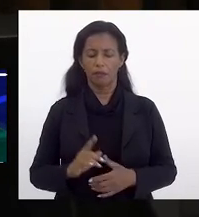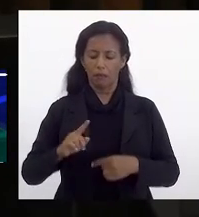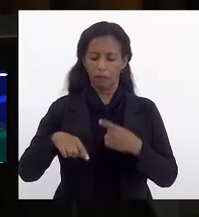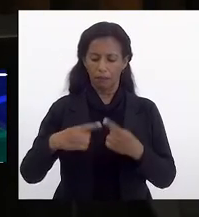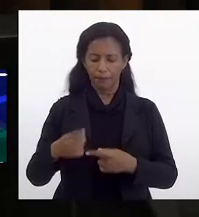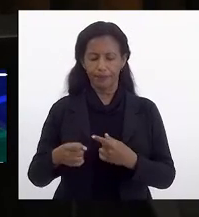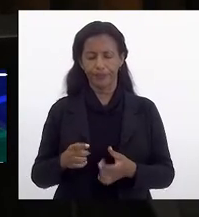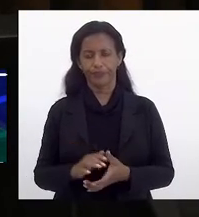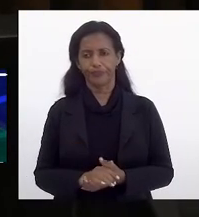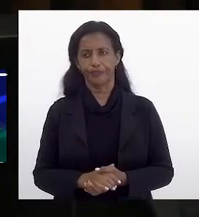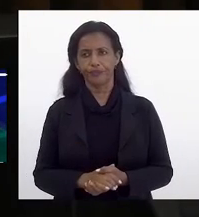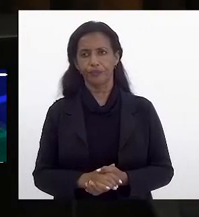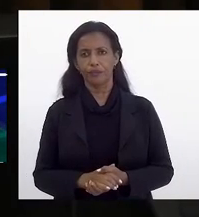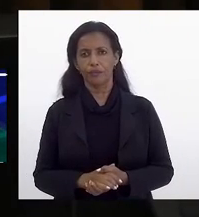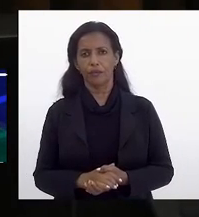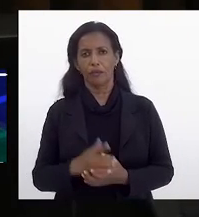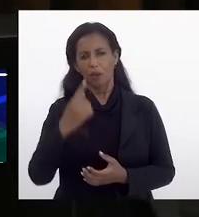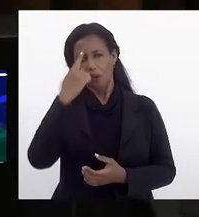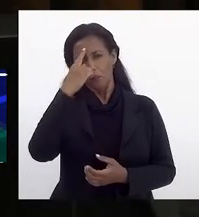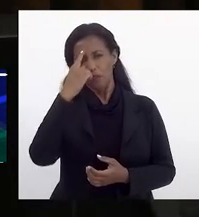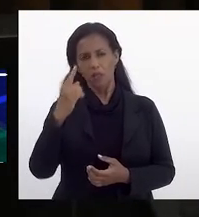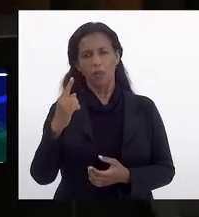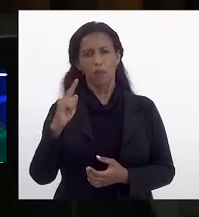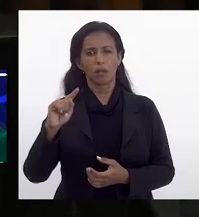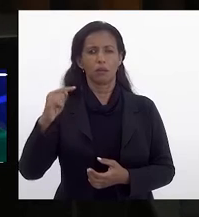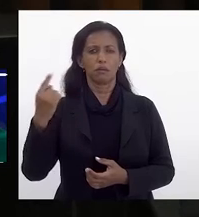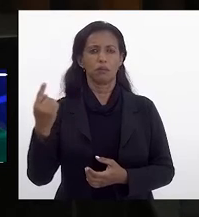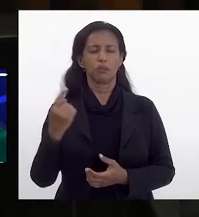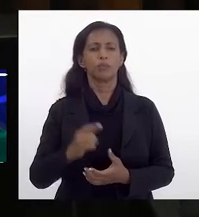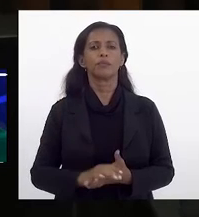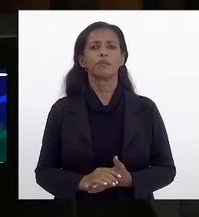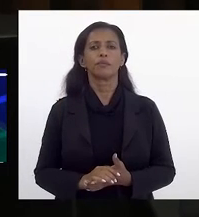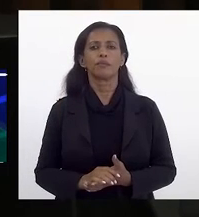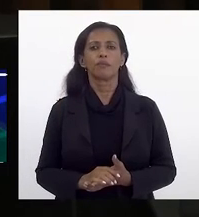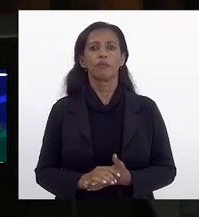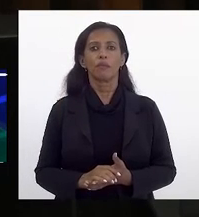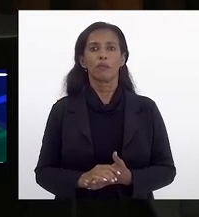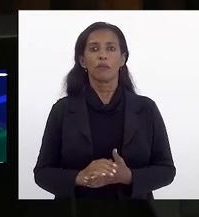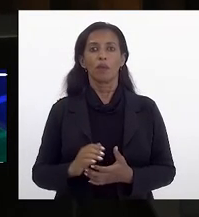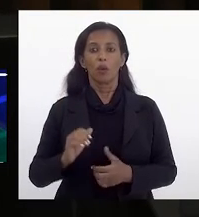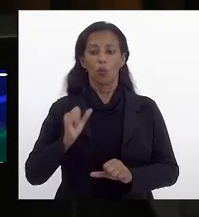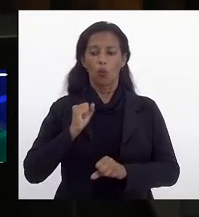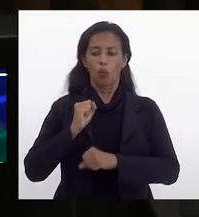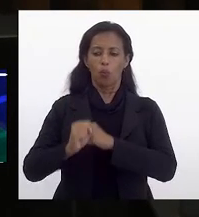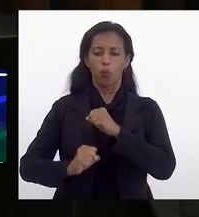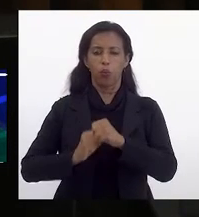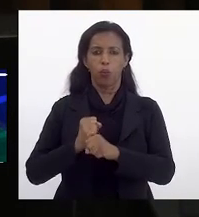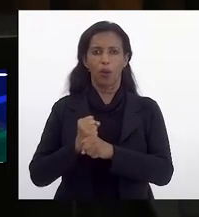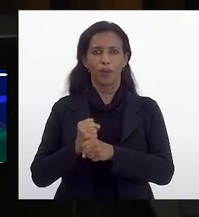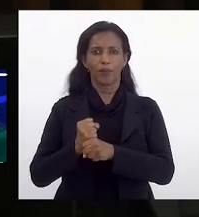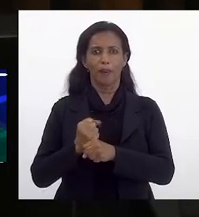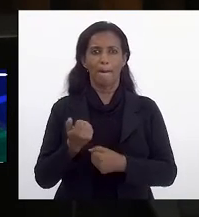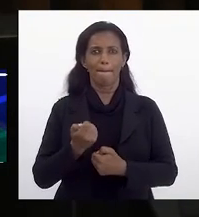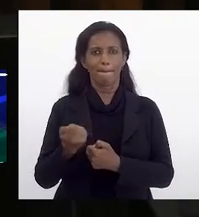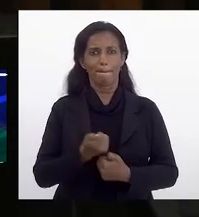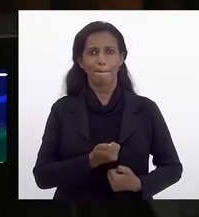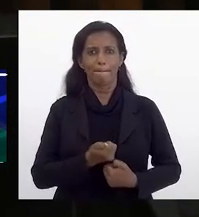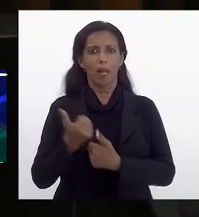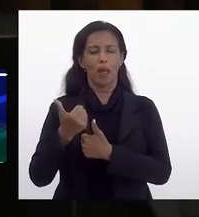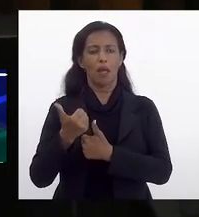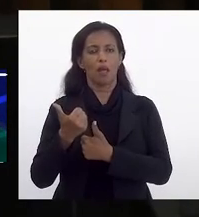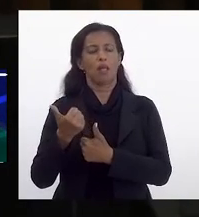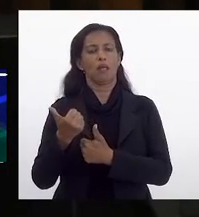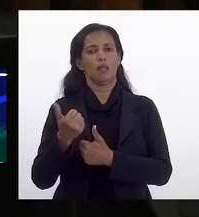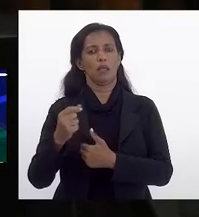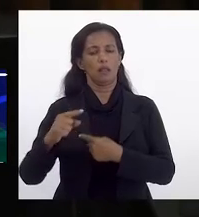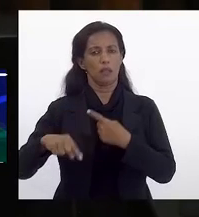Depois, uma semana depois, virada do ano, senhora presidente. E